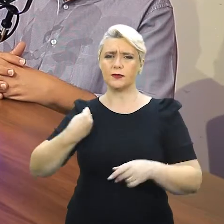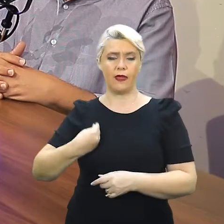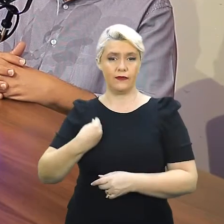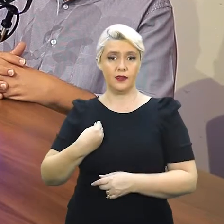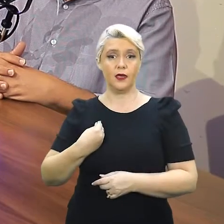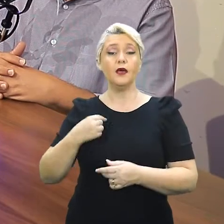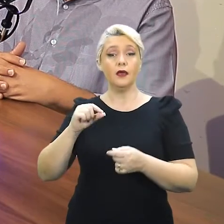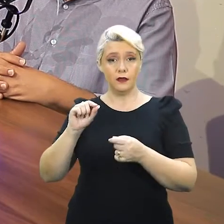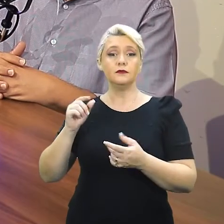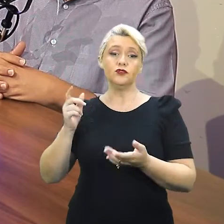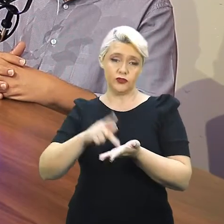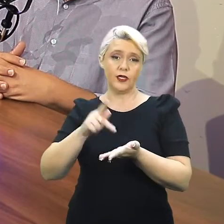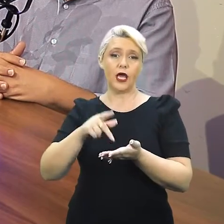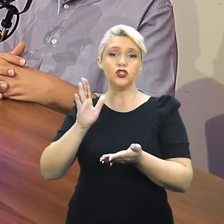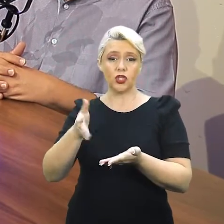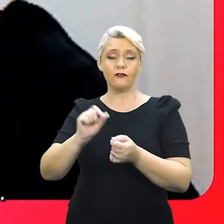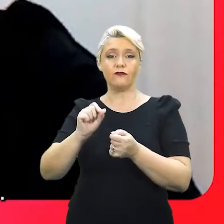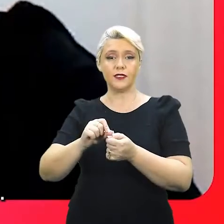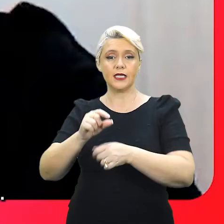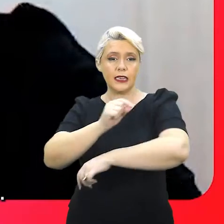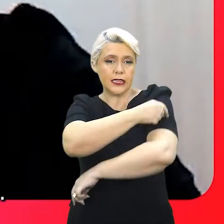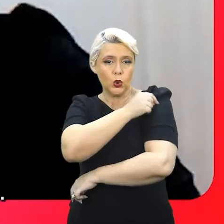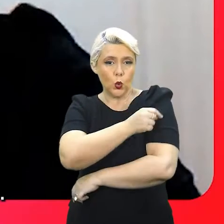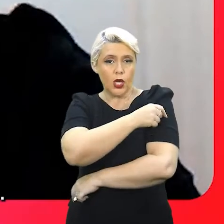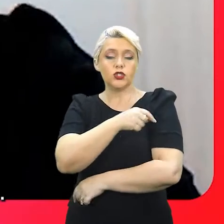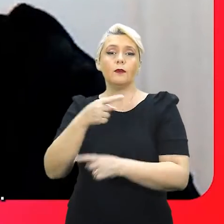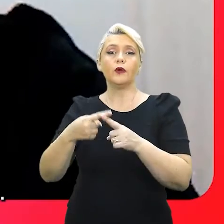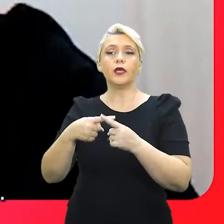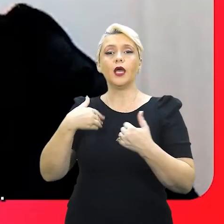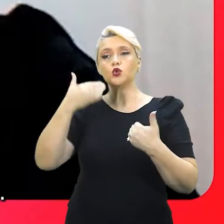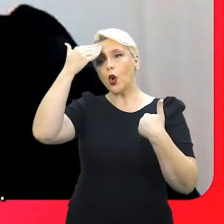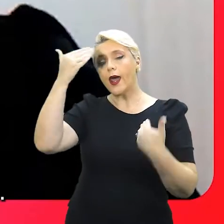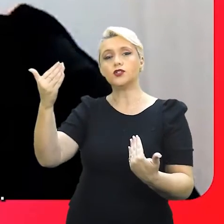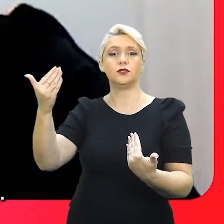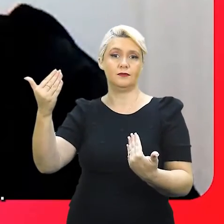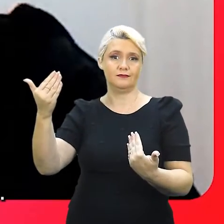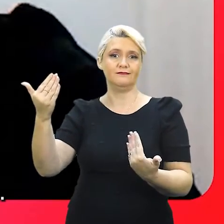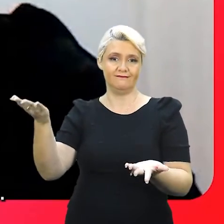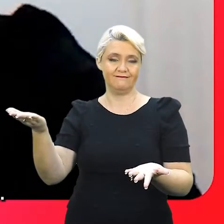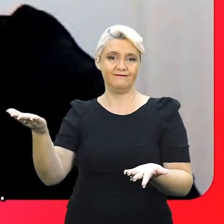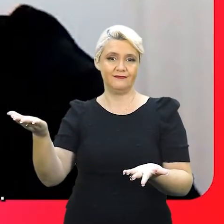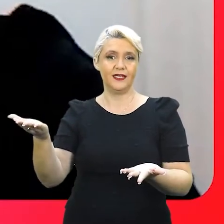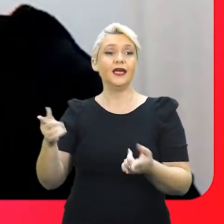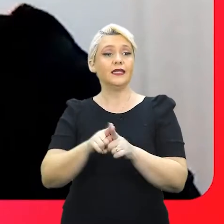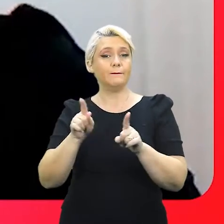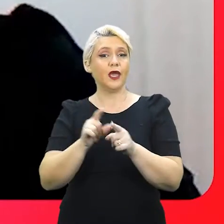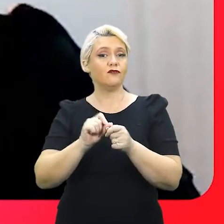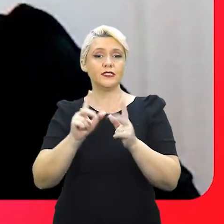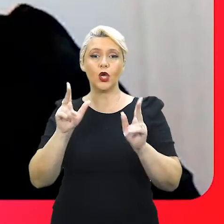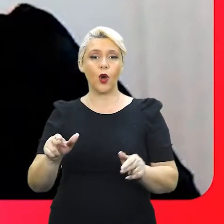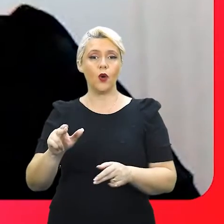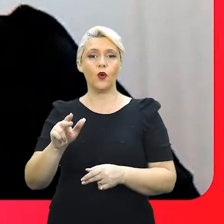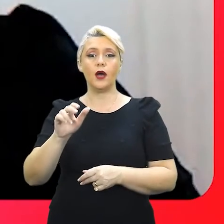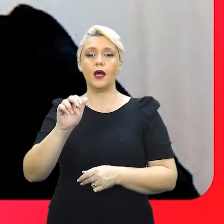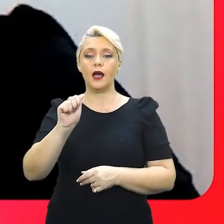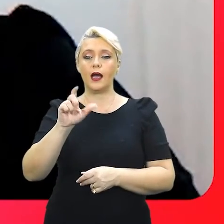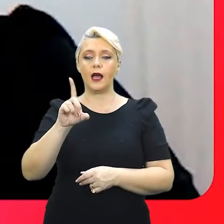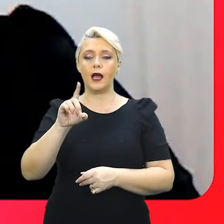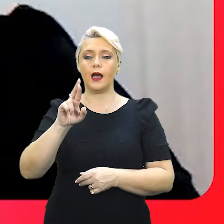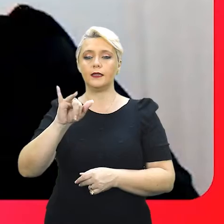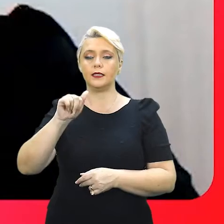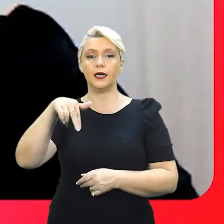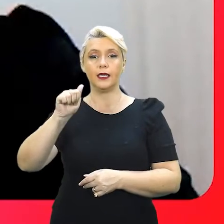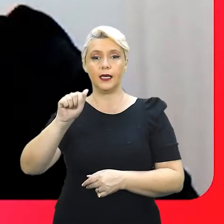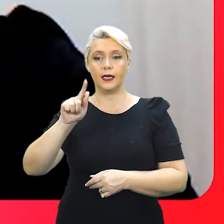Eu tatuei quem eu devia, é gratidão, e acabei fazendo o mesmo com a Galisteu. Hoje nós